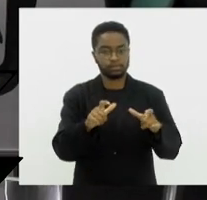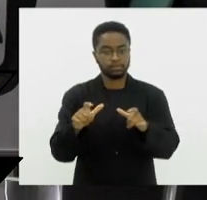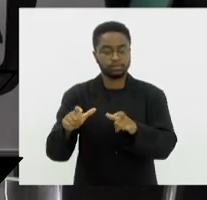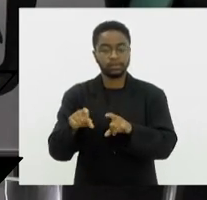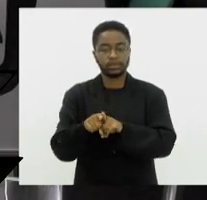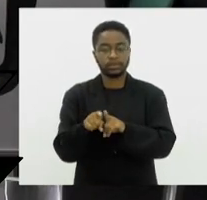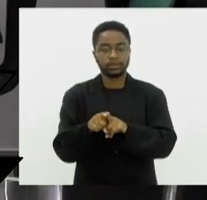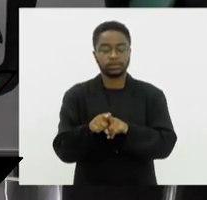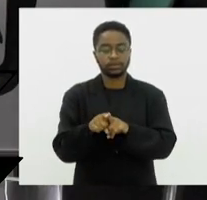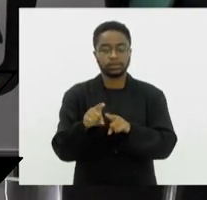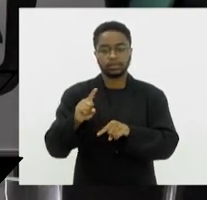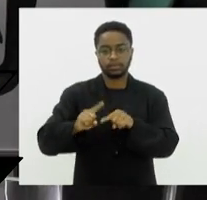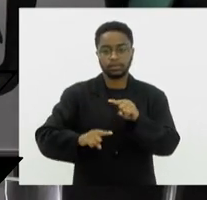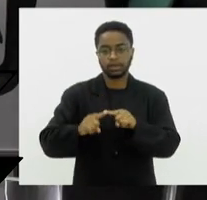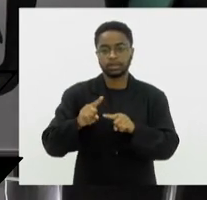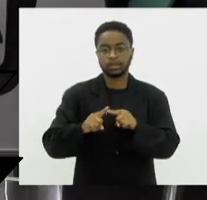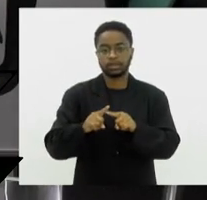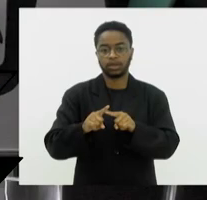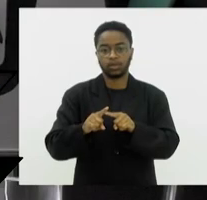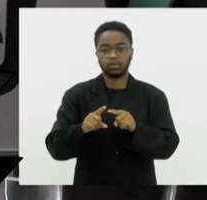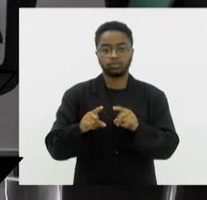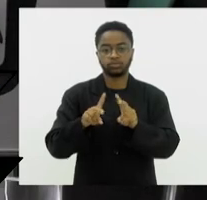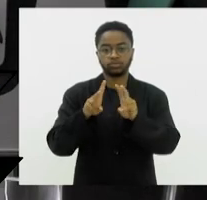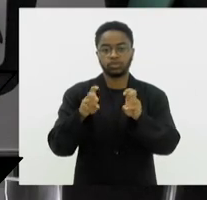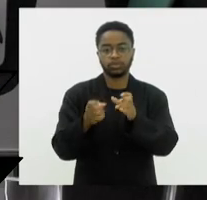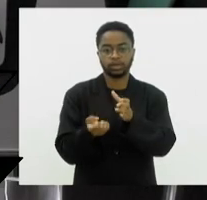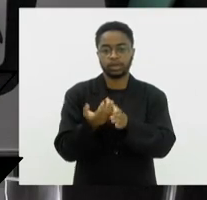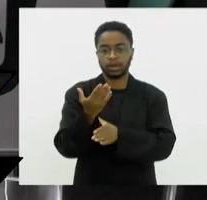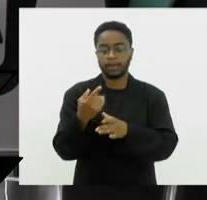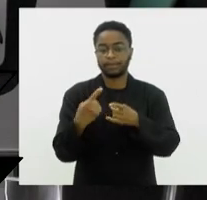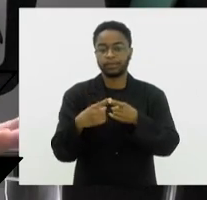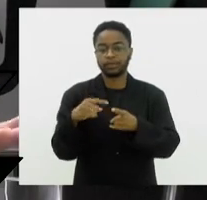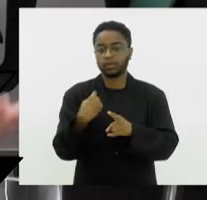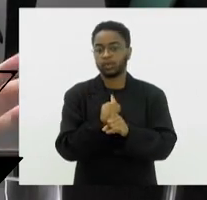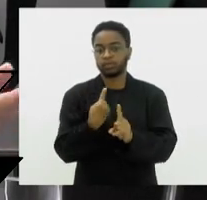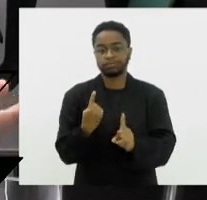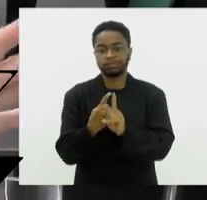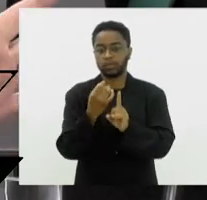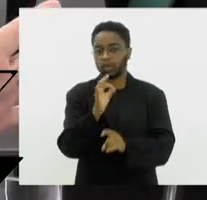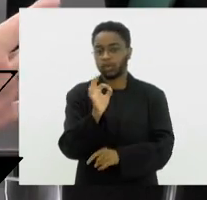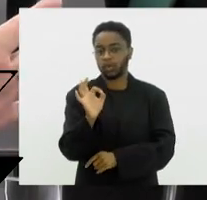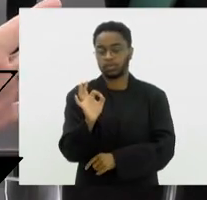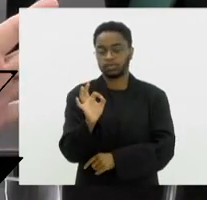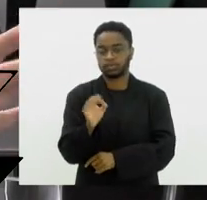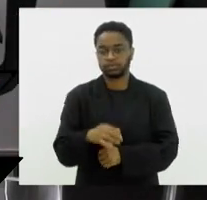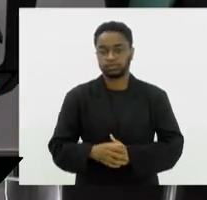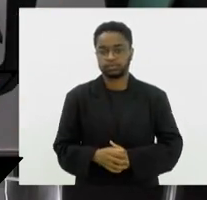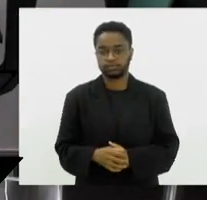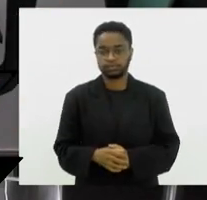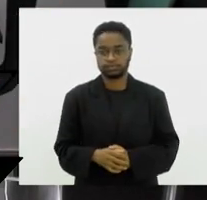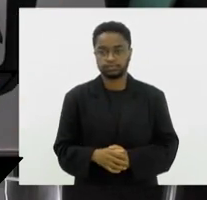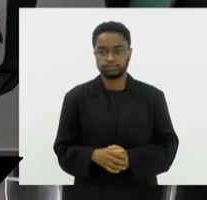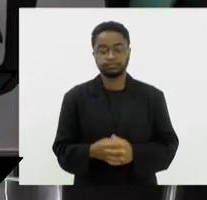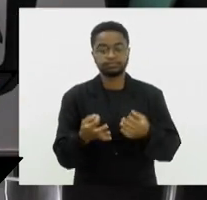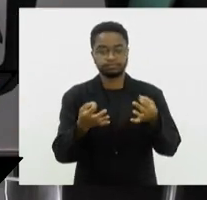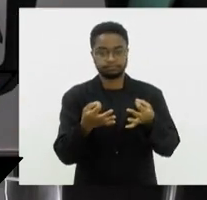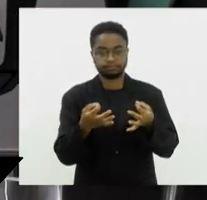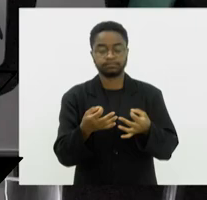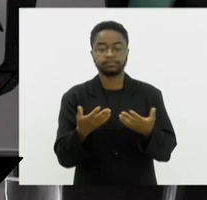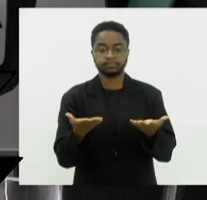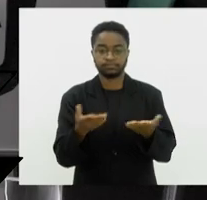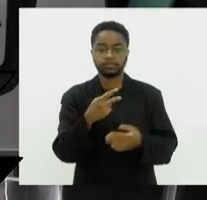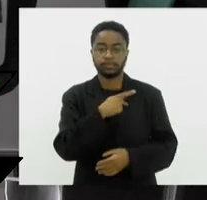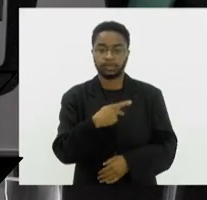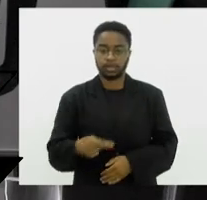e o objeto dessa criação, porque a gente não vai encontrar isso lá. Perfeito. Exatamente. Presidente, também